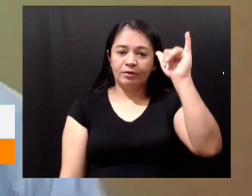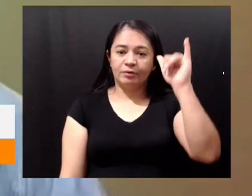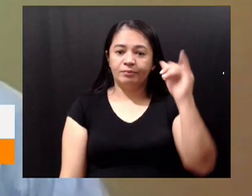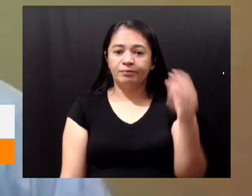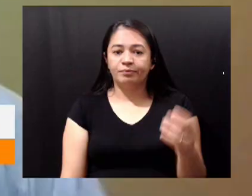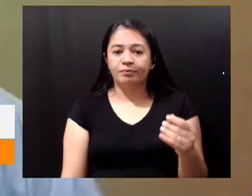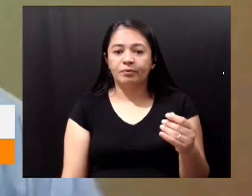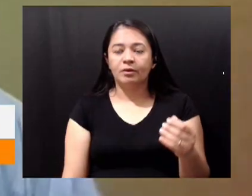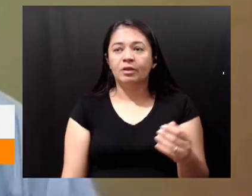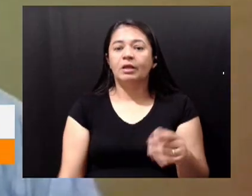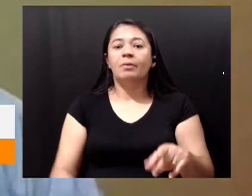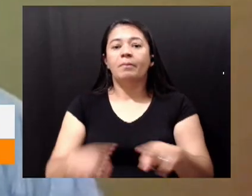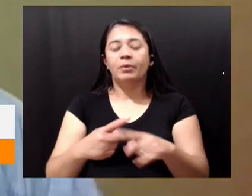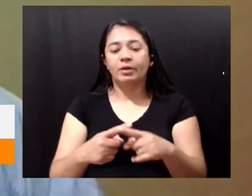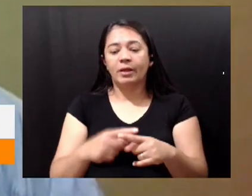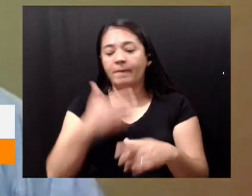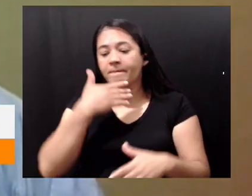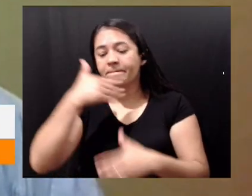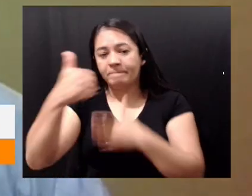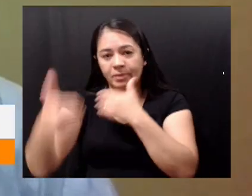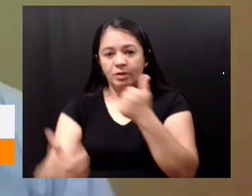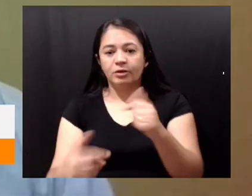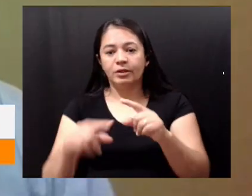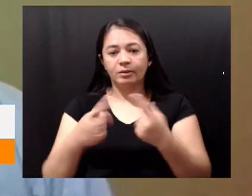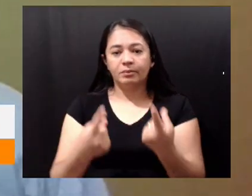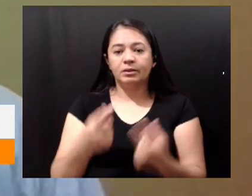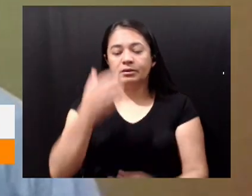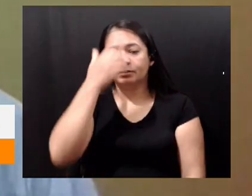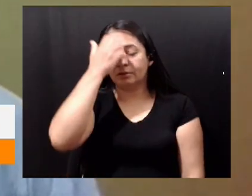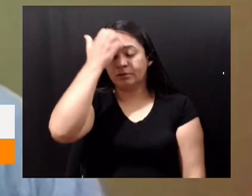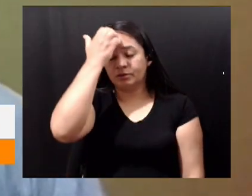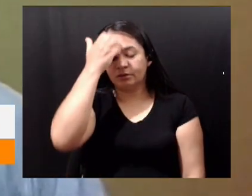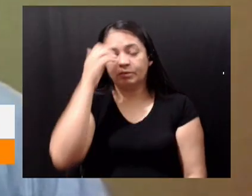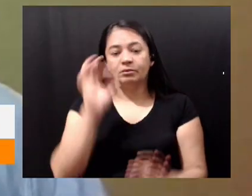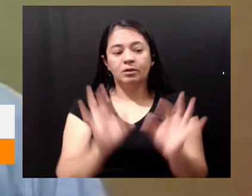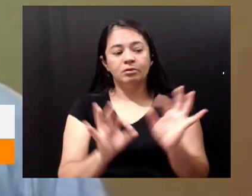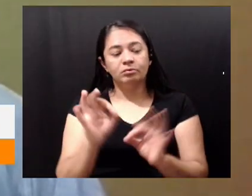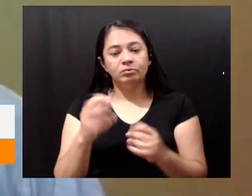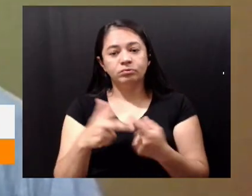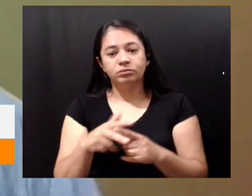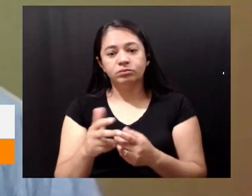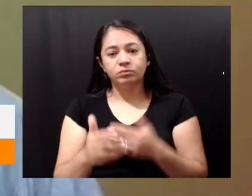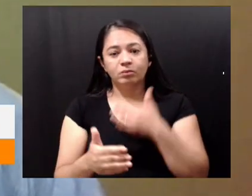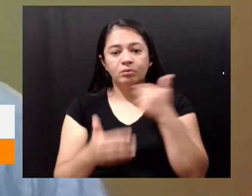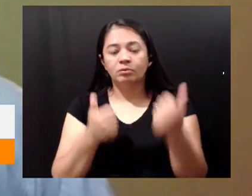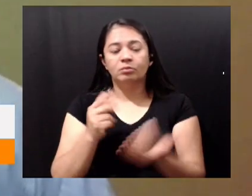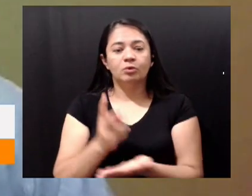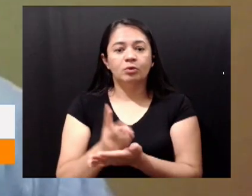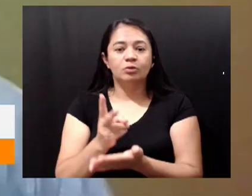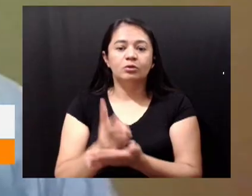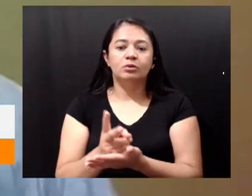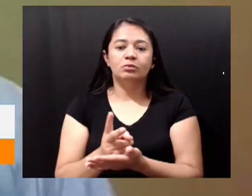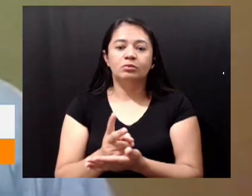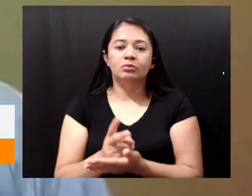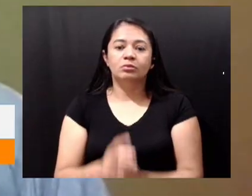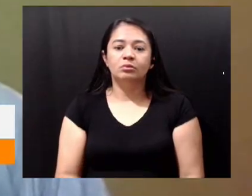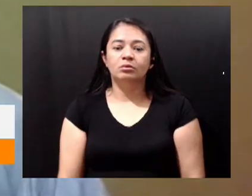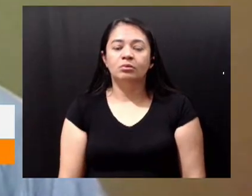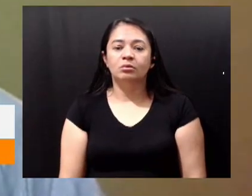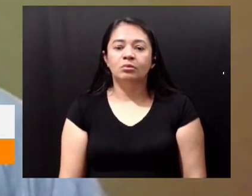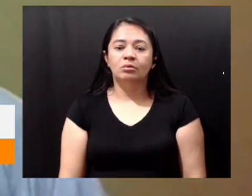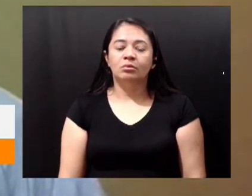do paciente, mas sim a manutenção daquela melhora dele, né? E apenas em situações